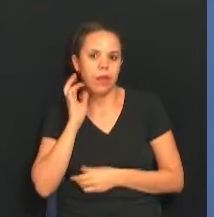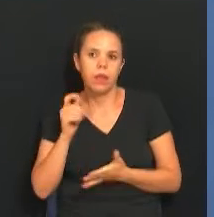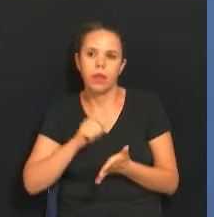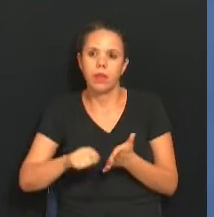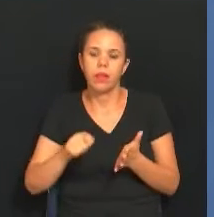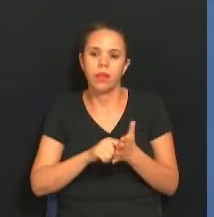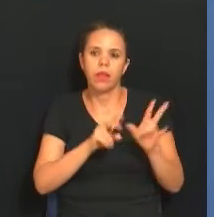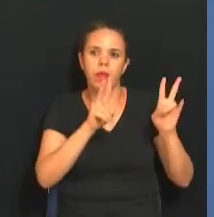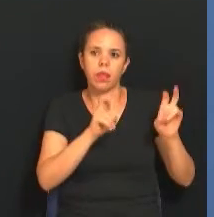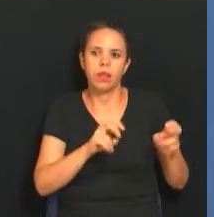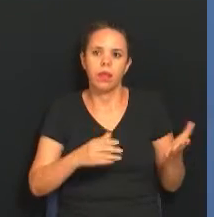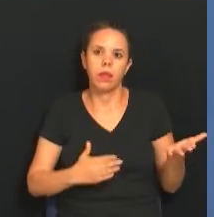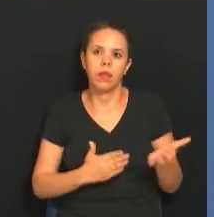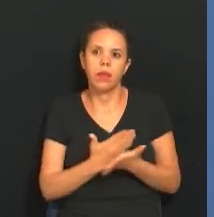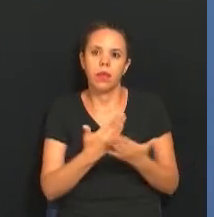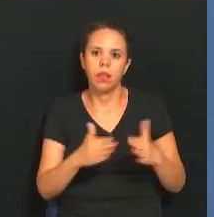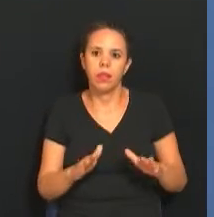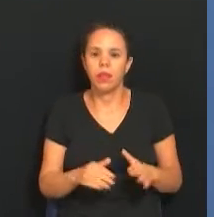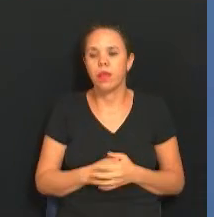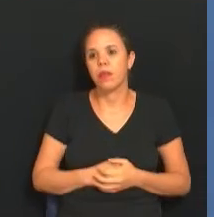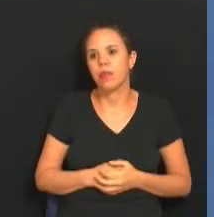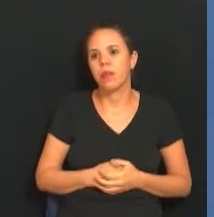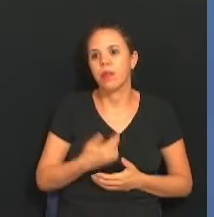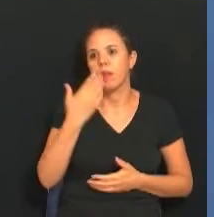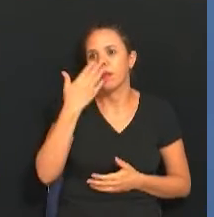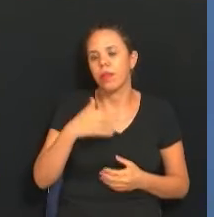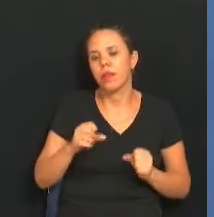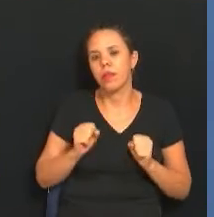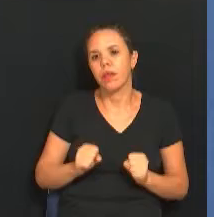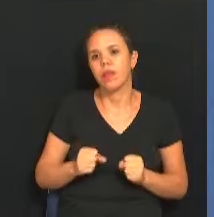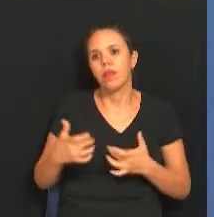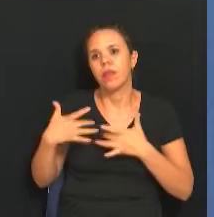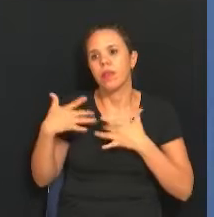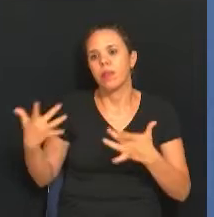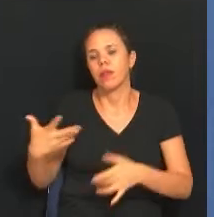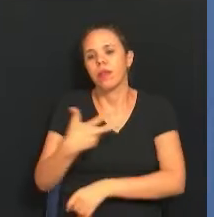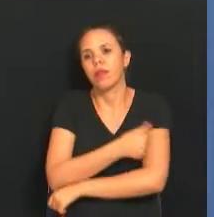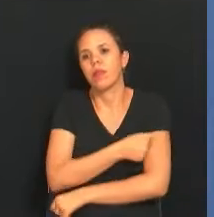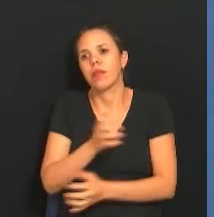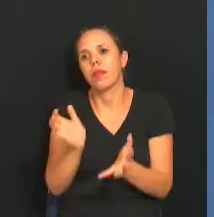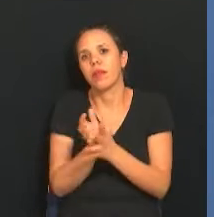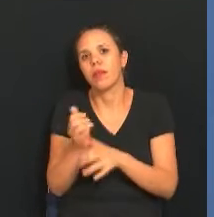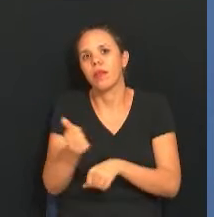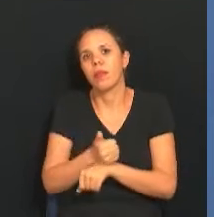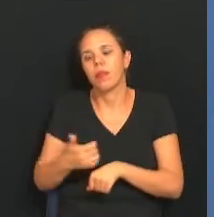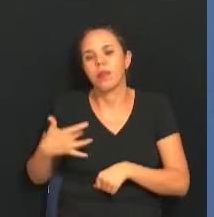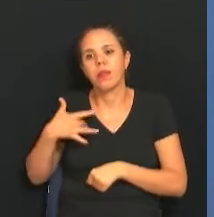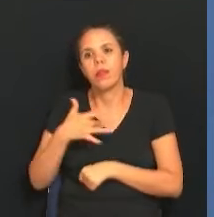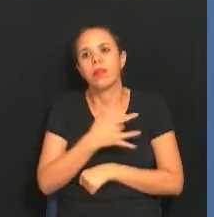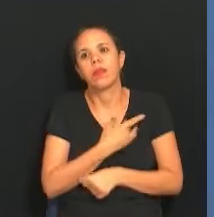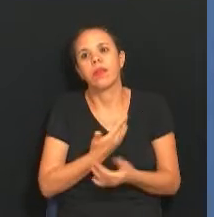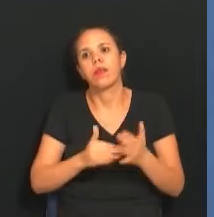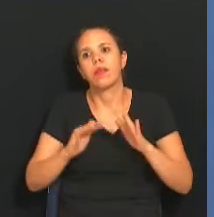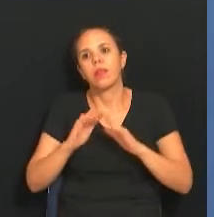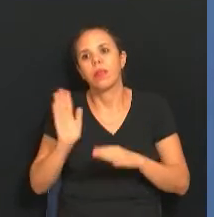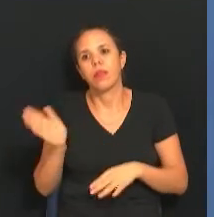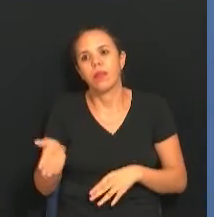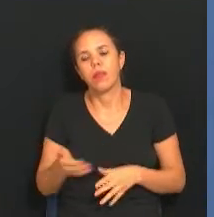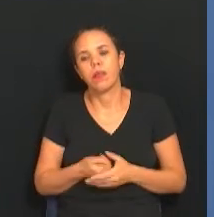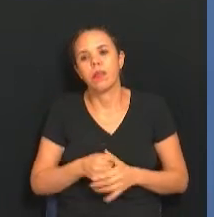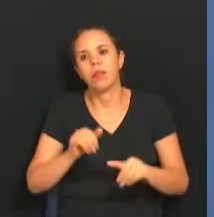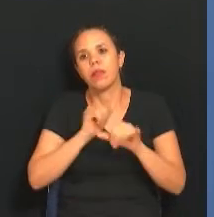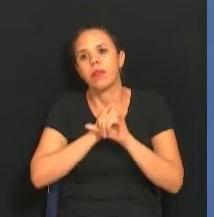um termo de autorização para que a criança possa ser vacinada pelas equipes de saúde então a escola já é